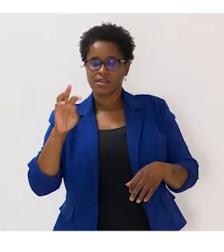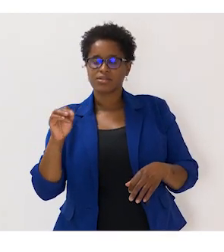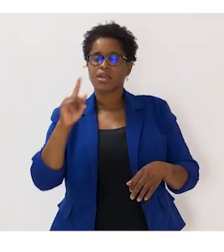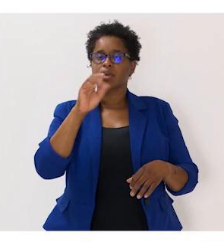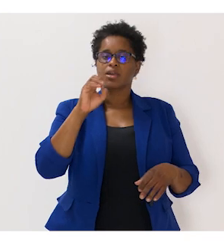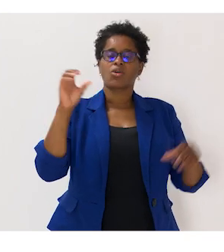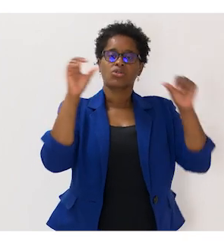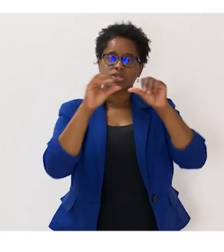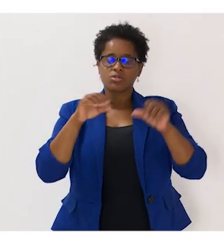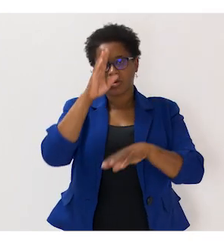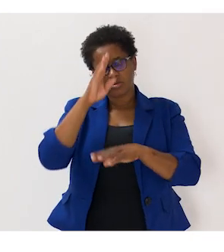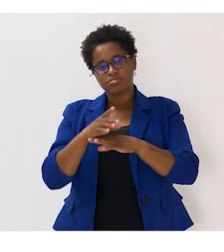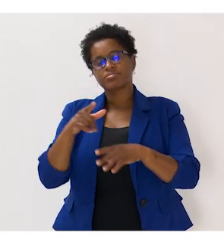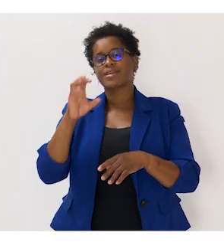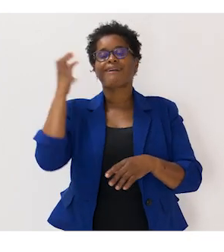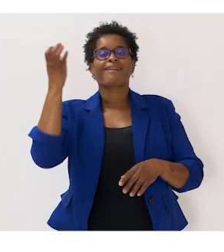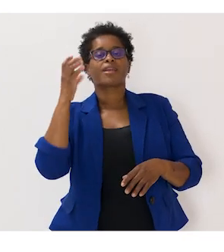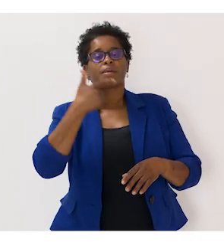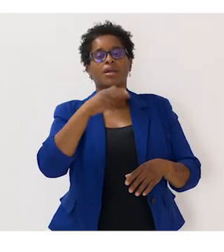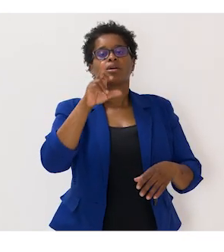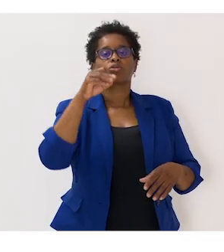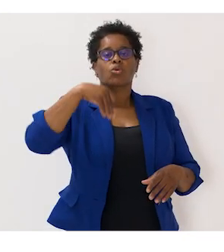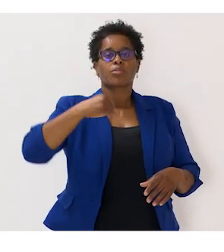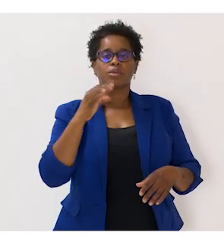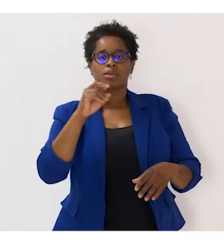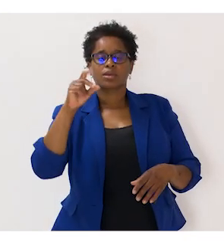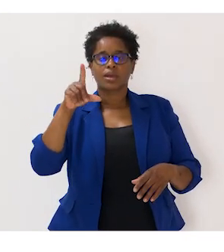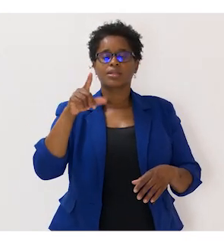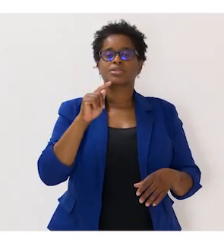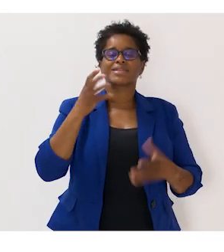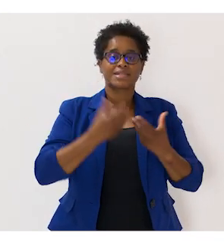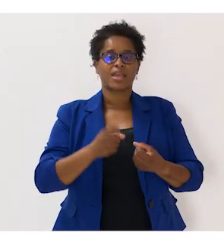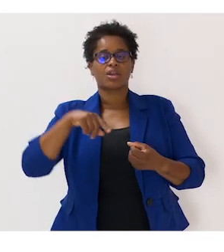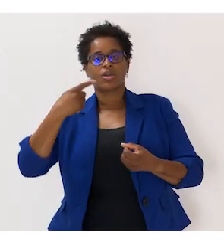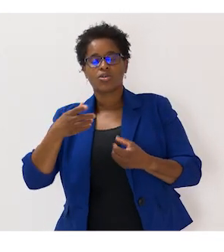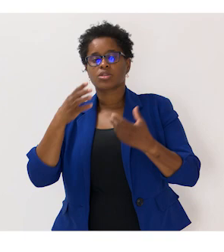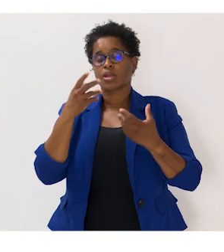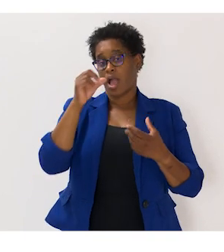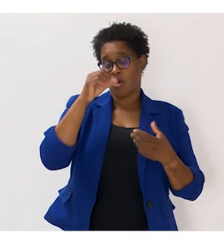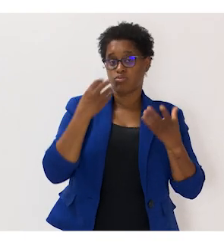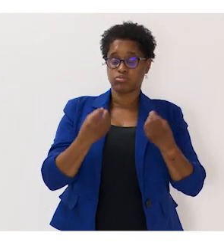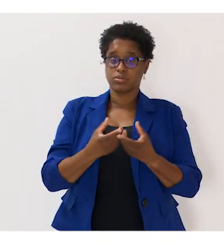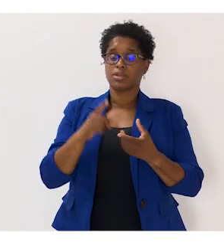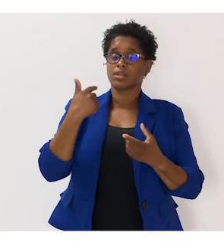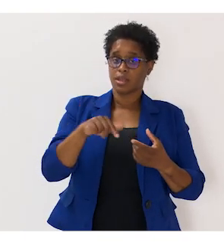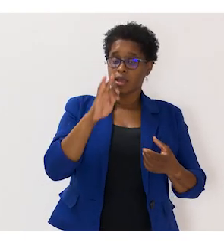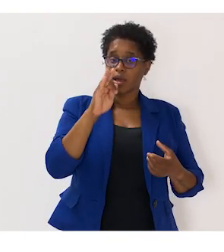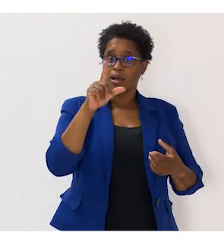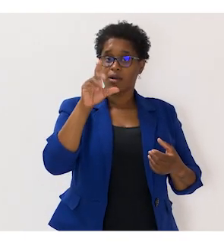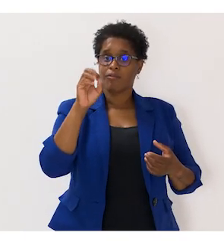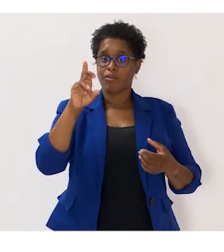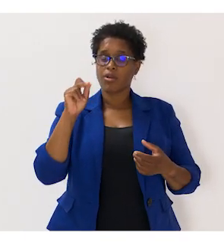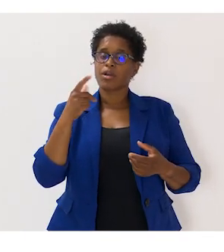ecossistemas que ocorrem em clima tropical, de estação seca e outra úmida, onde nós temos na flora, predominantemente,